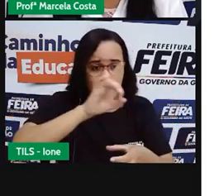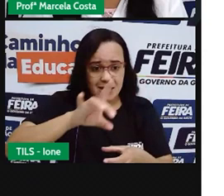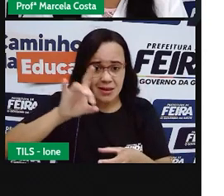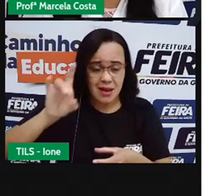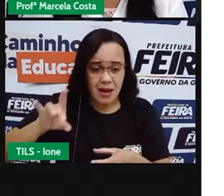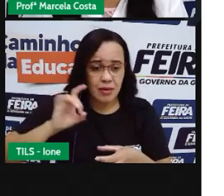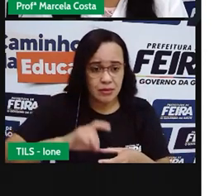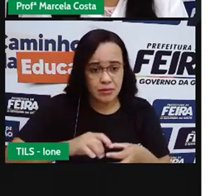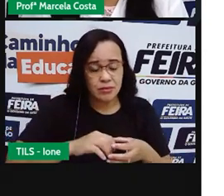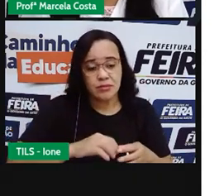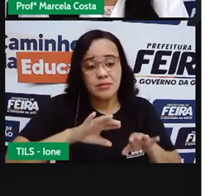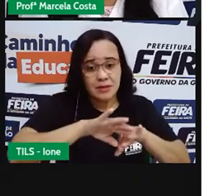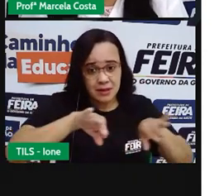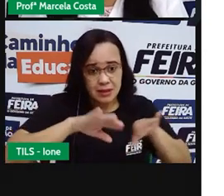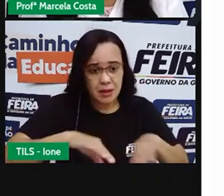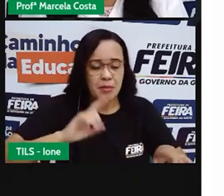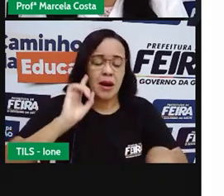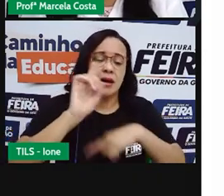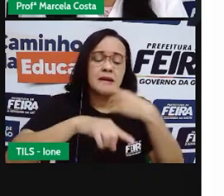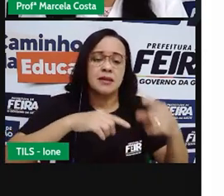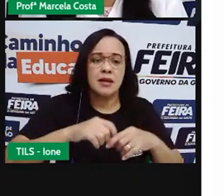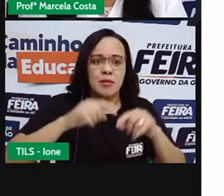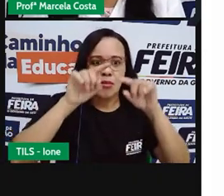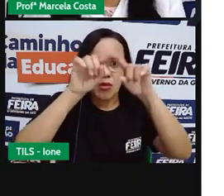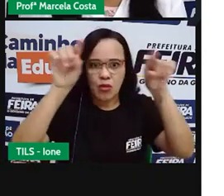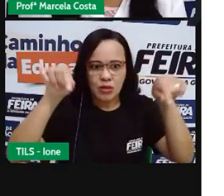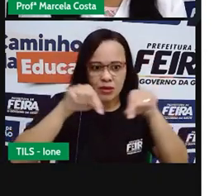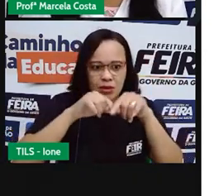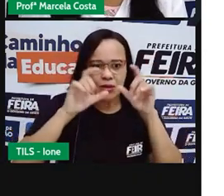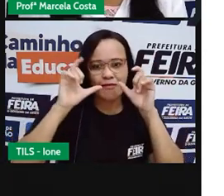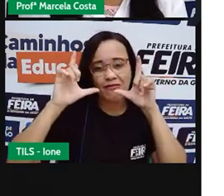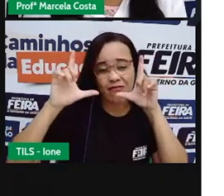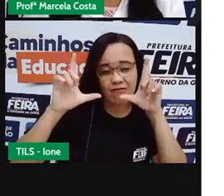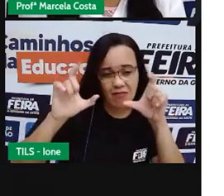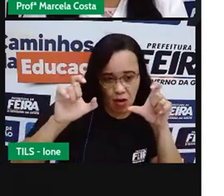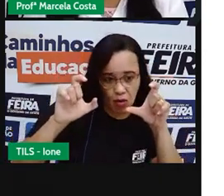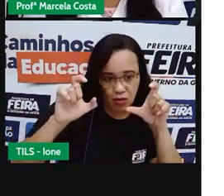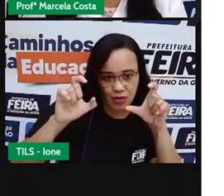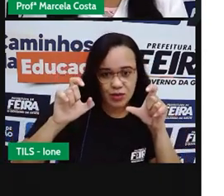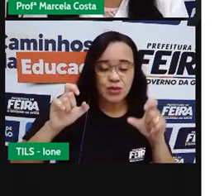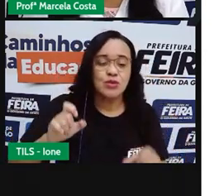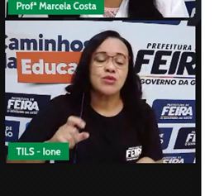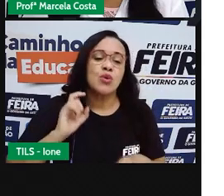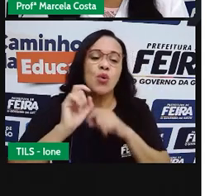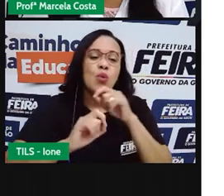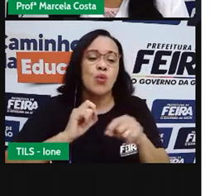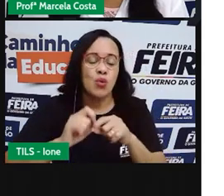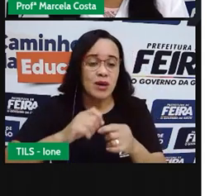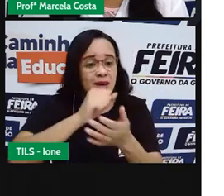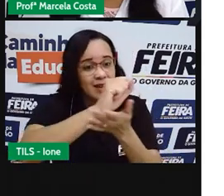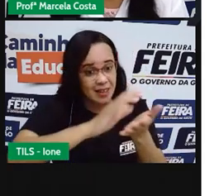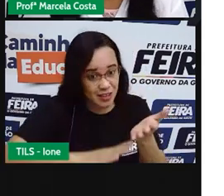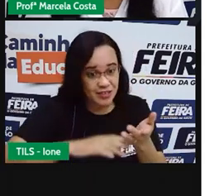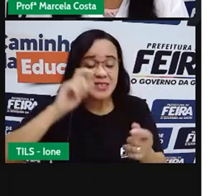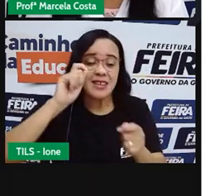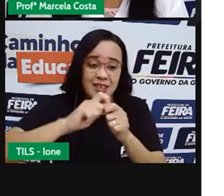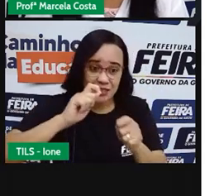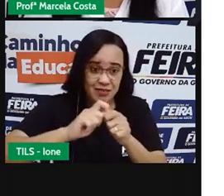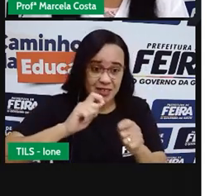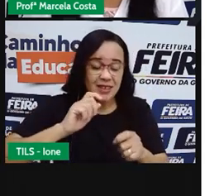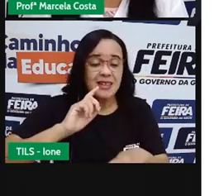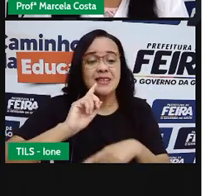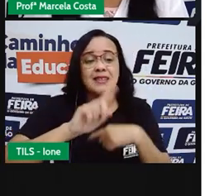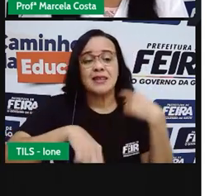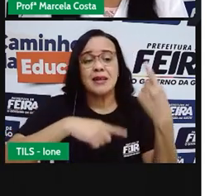um quadro, tirando a foto para registrar e compartilhar com a professora da sua turma, tá bom?